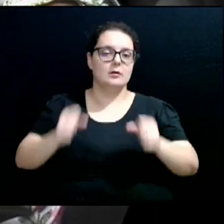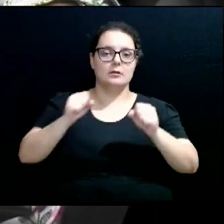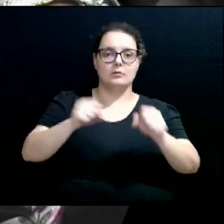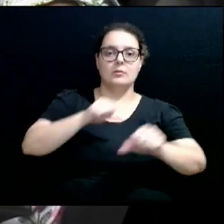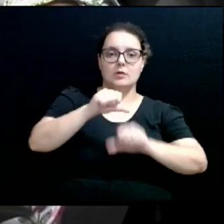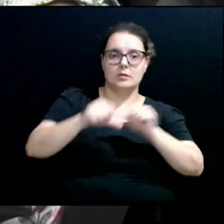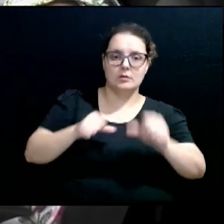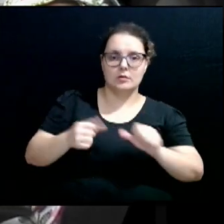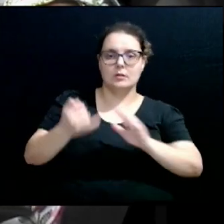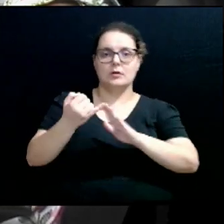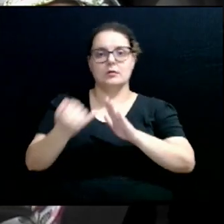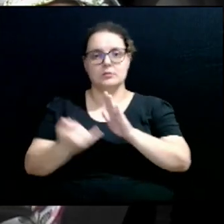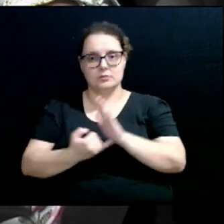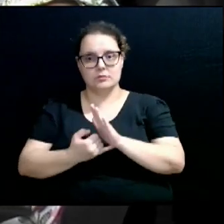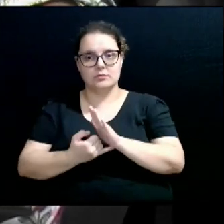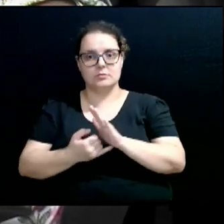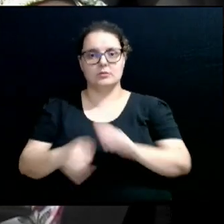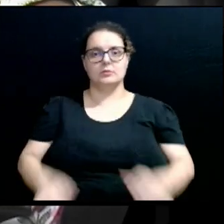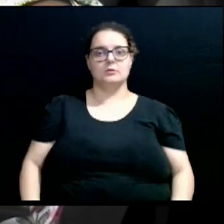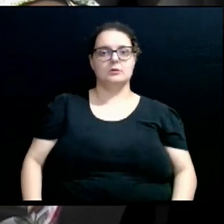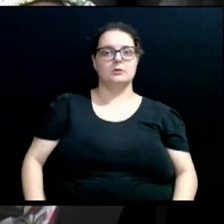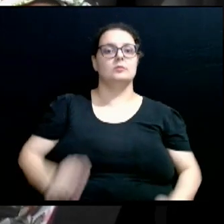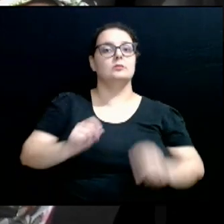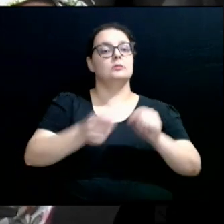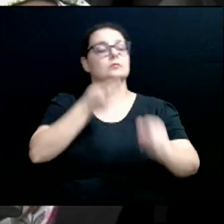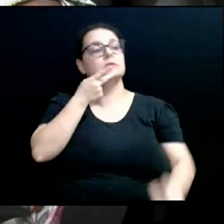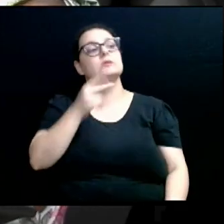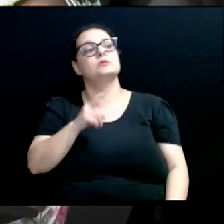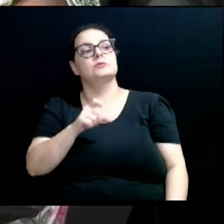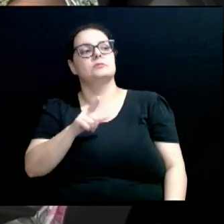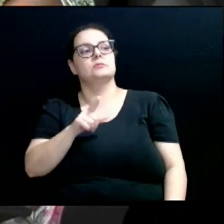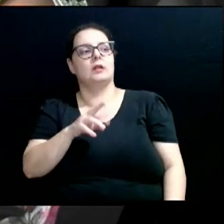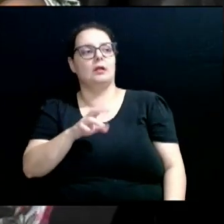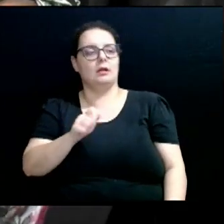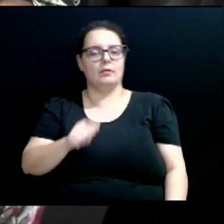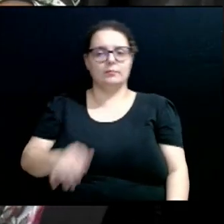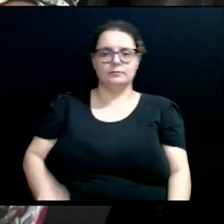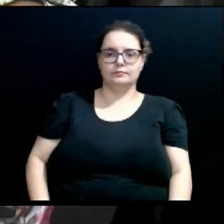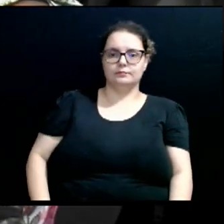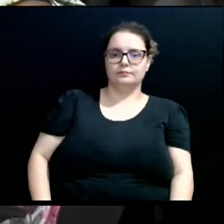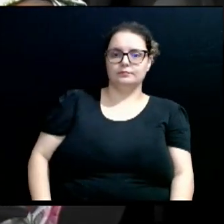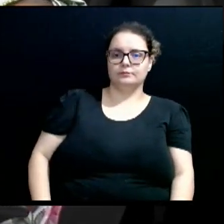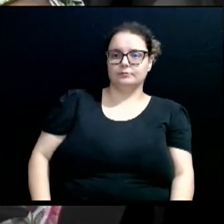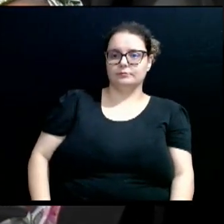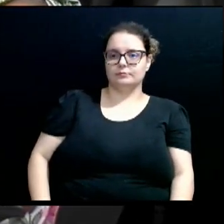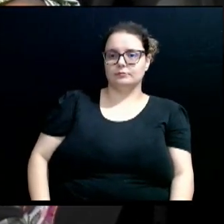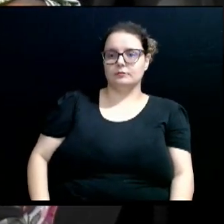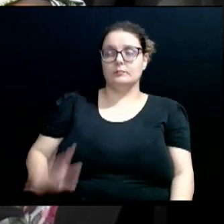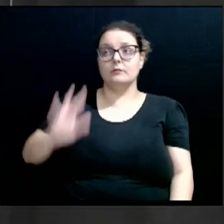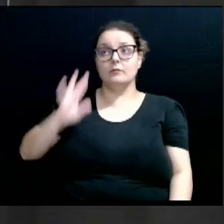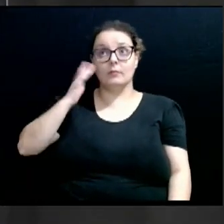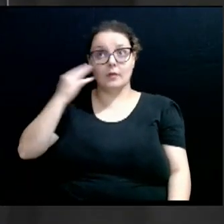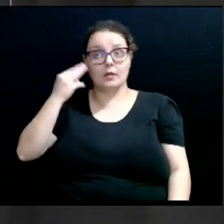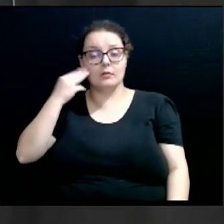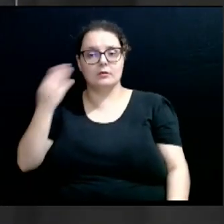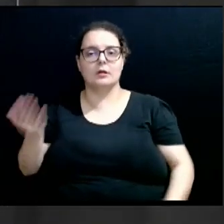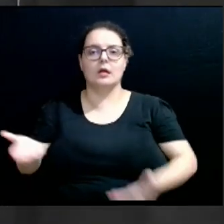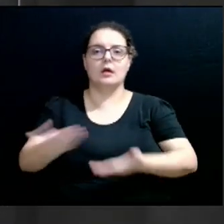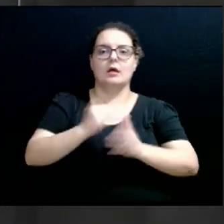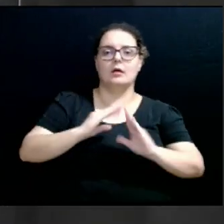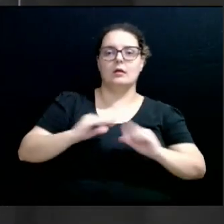instituições? O que você diz, Valéria? Eu acho que as memórias, elas nos acolhem, né? Eu acho que quando a